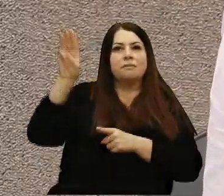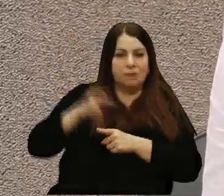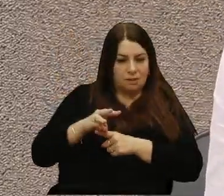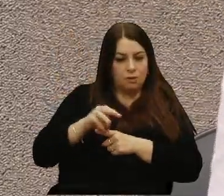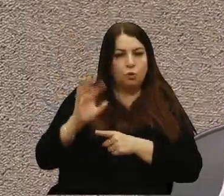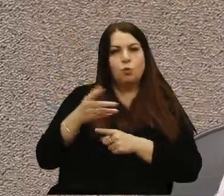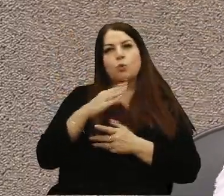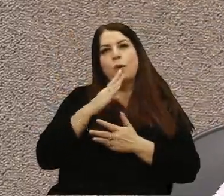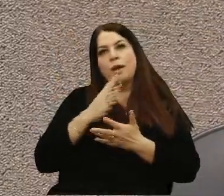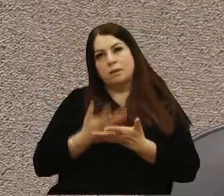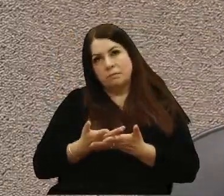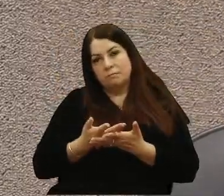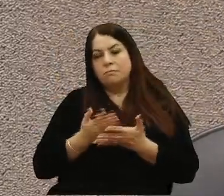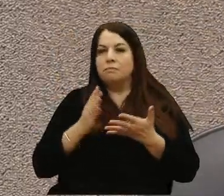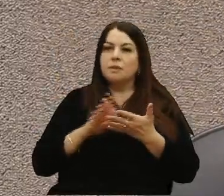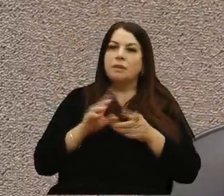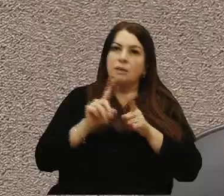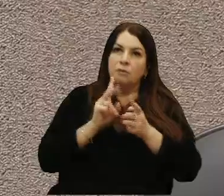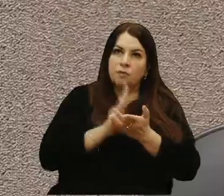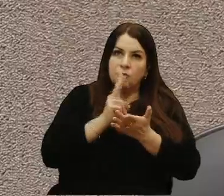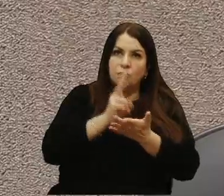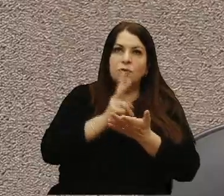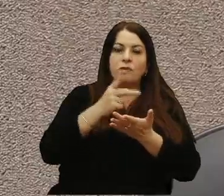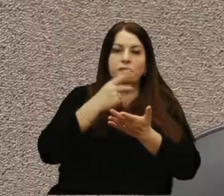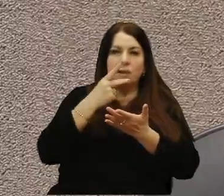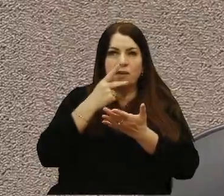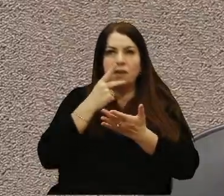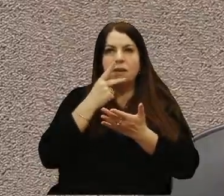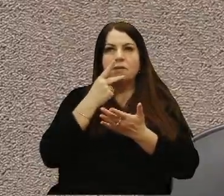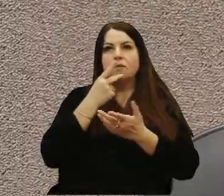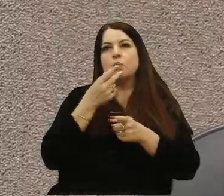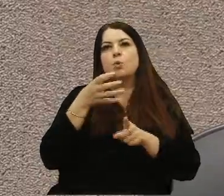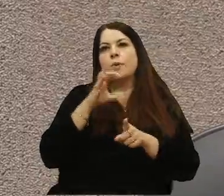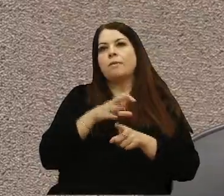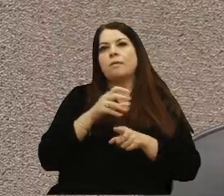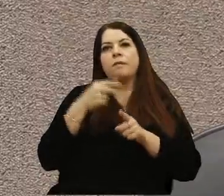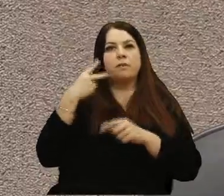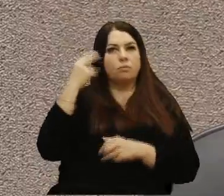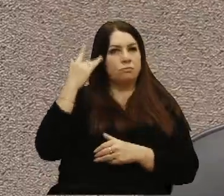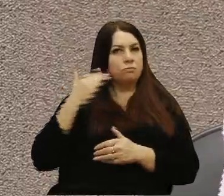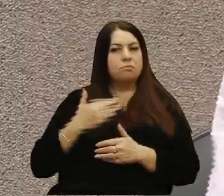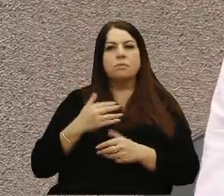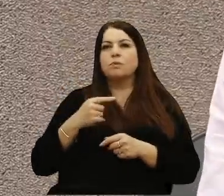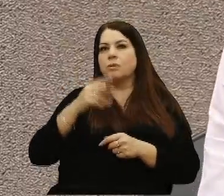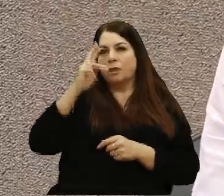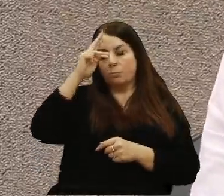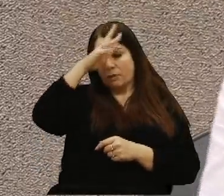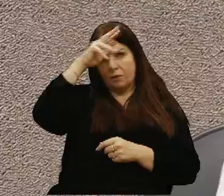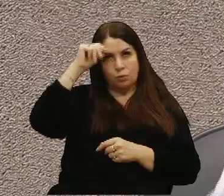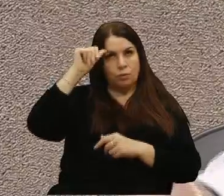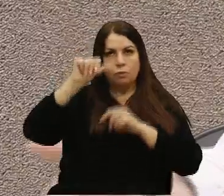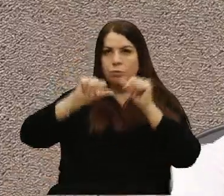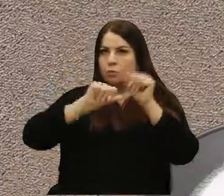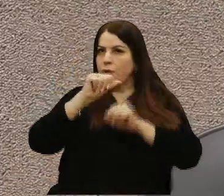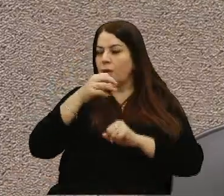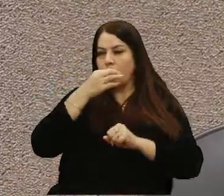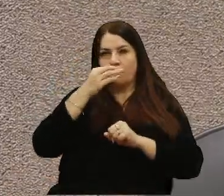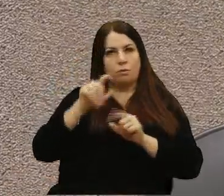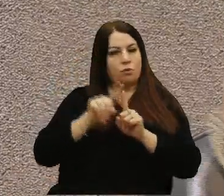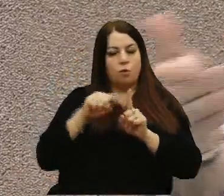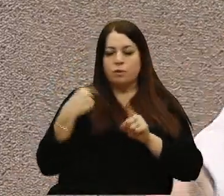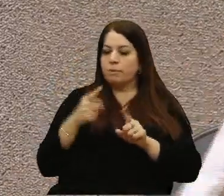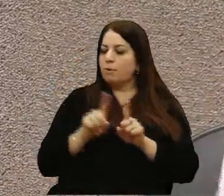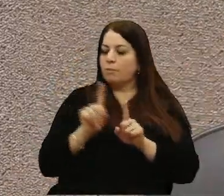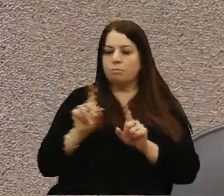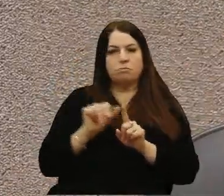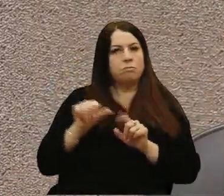todo mundo conhece. Então, a gente vai continuar falando e sendo o contrário, vereador Haddad. Enquanto a Prefeitura Executiva não mudar a postura, a gente também não muda e